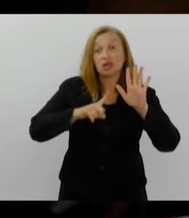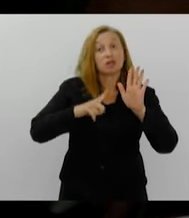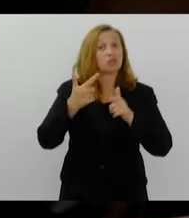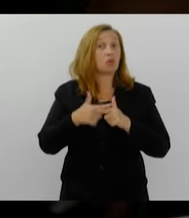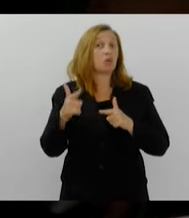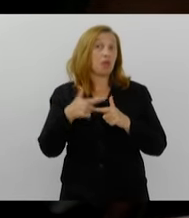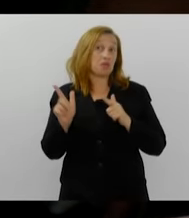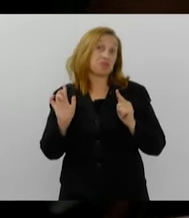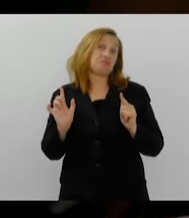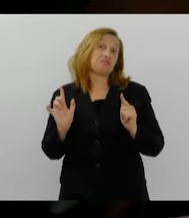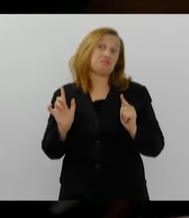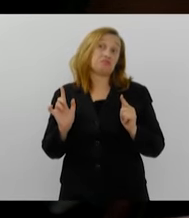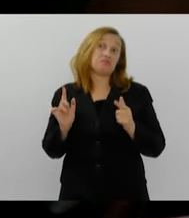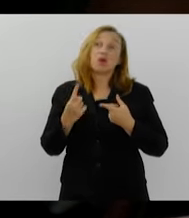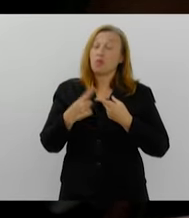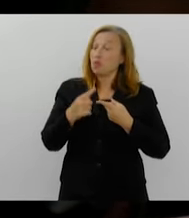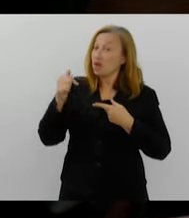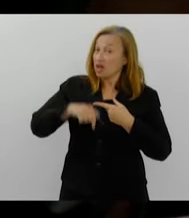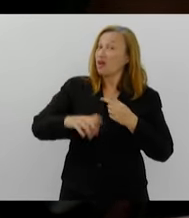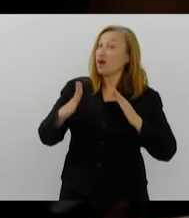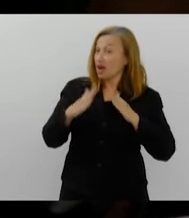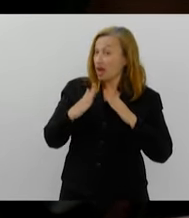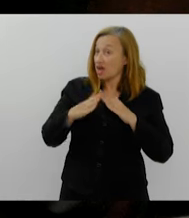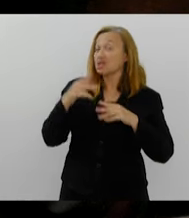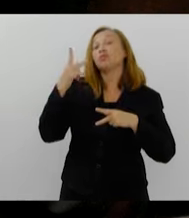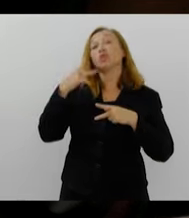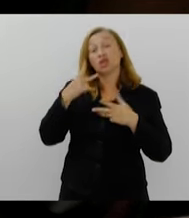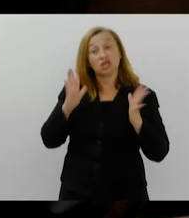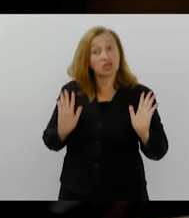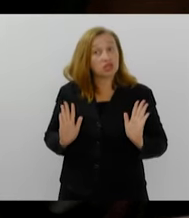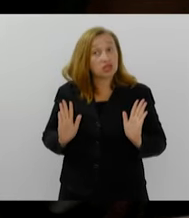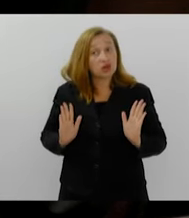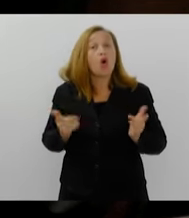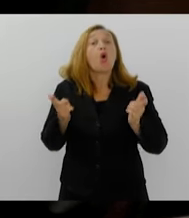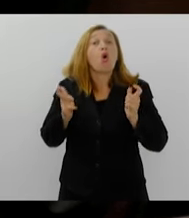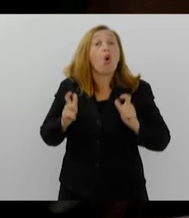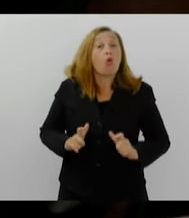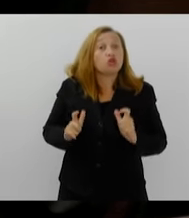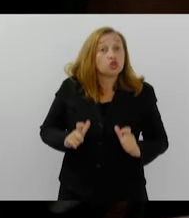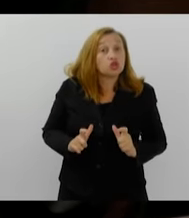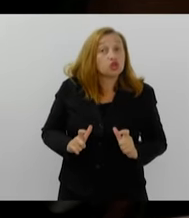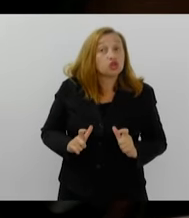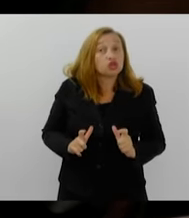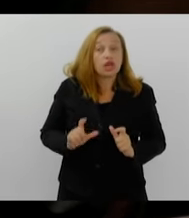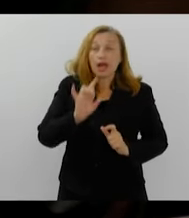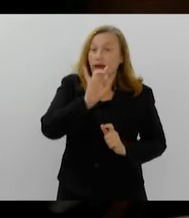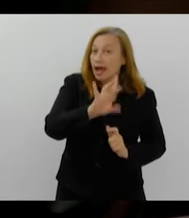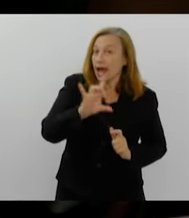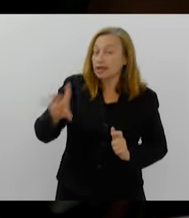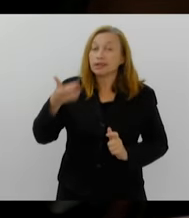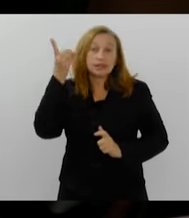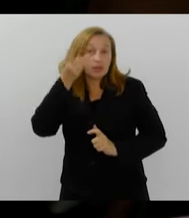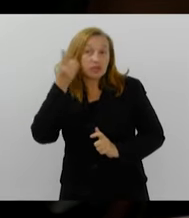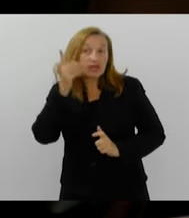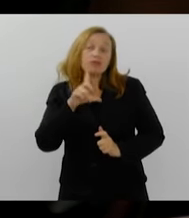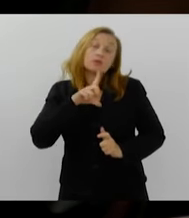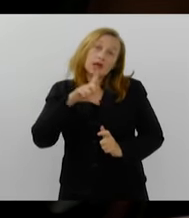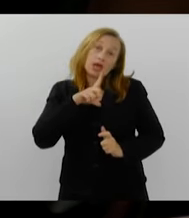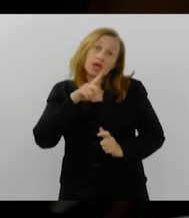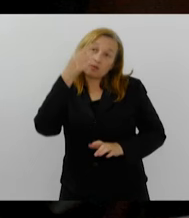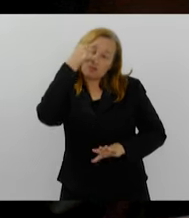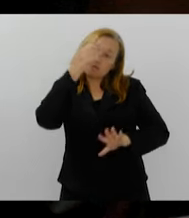problema, porque isso aqui é uma casa política, onde cada deputado tem o